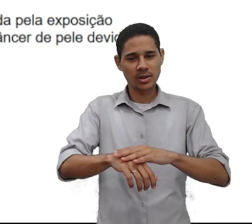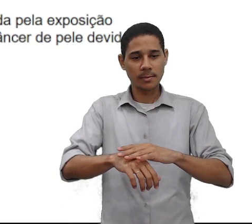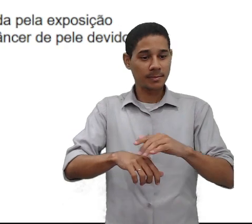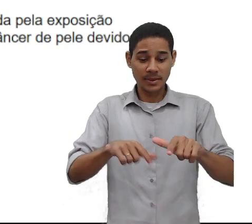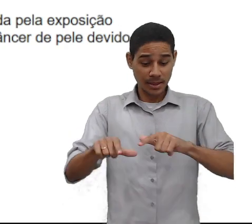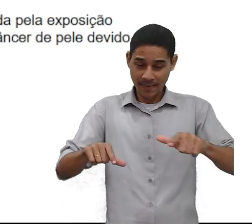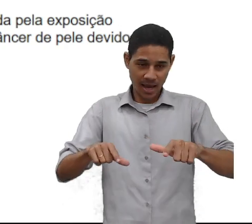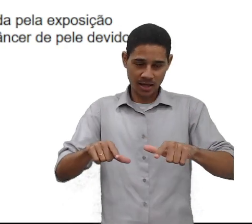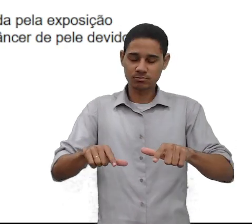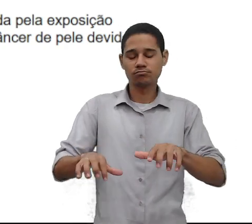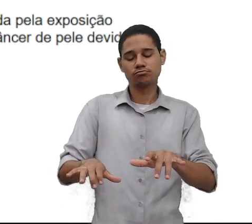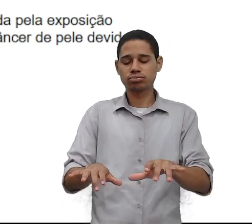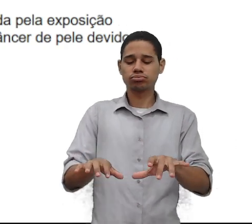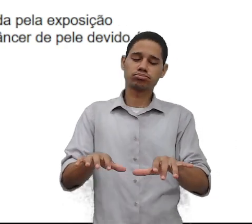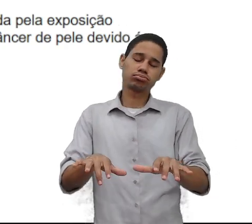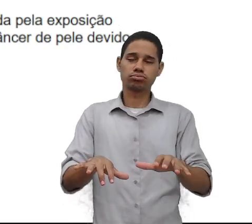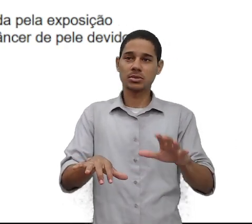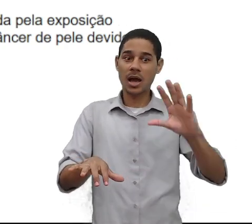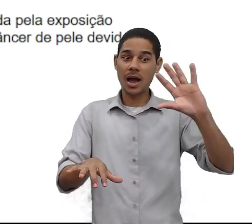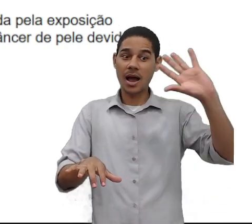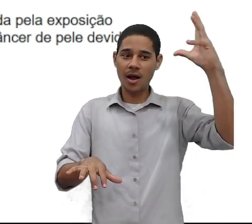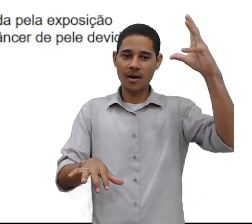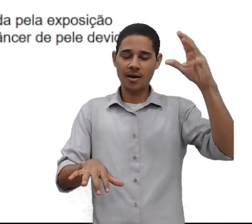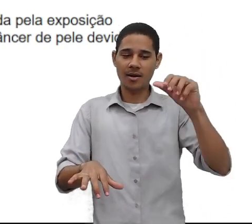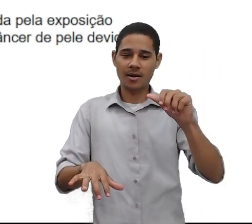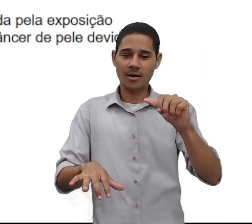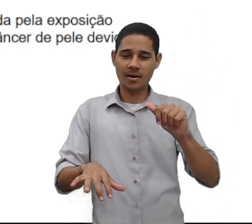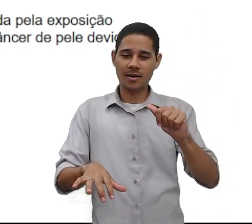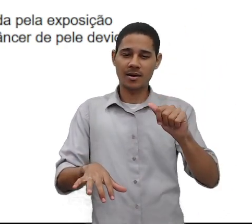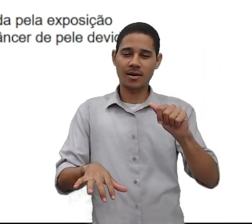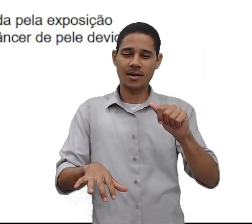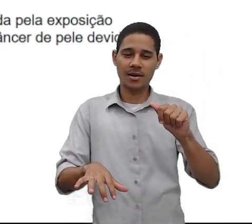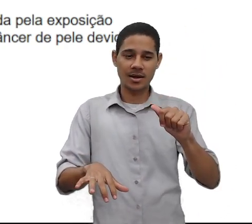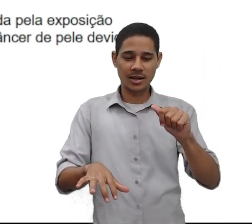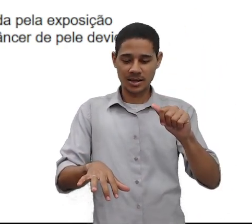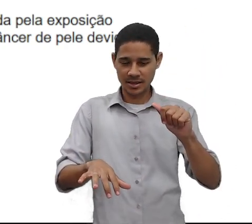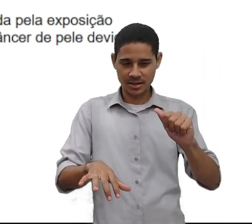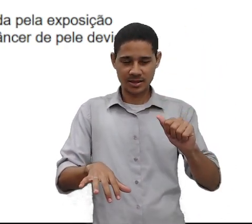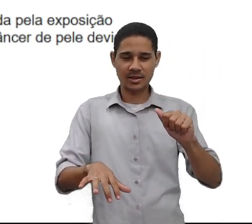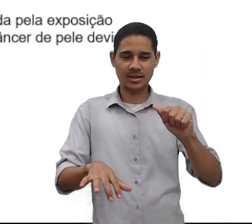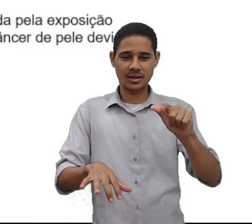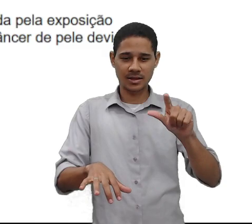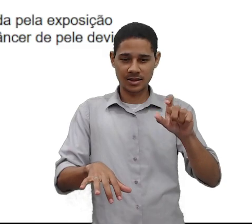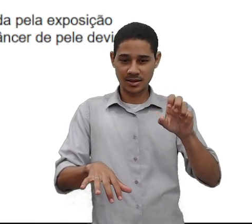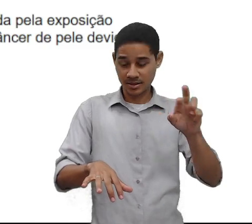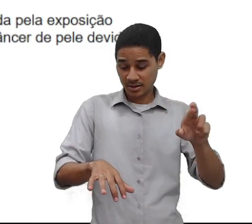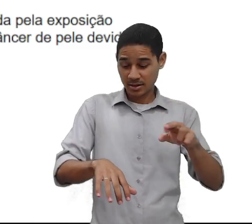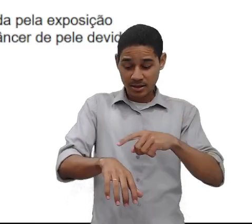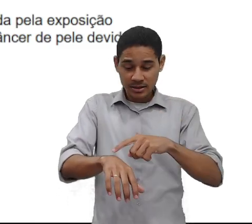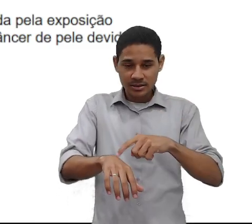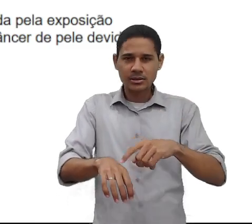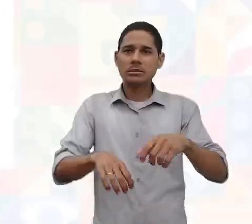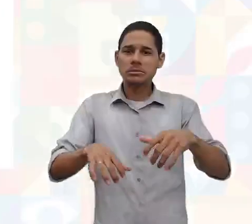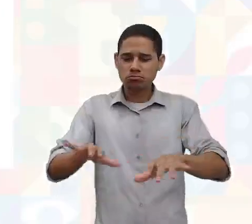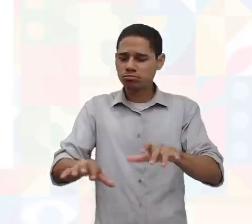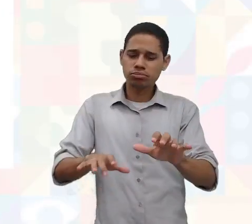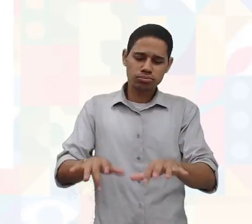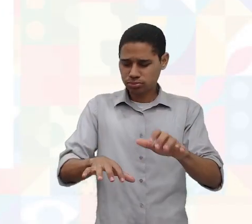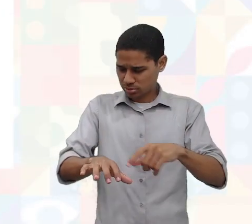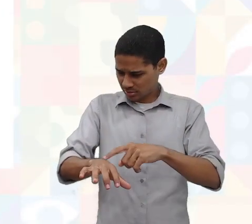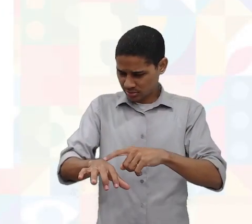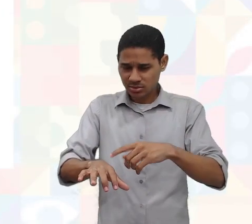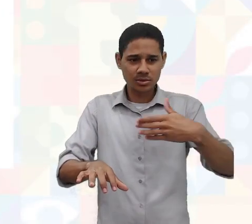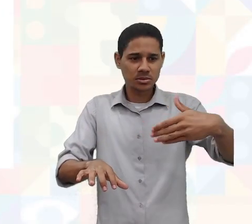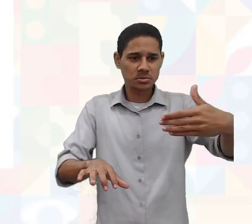sujeito a ter a LER, que é lesão por esforço repetitivo, devido ao constante uso do teclado